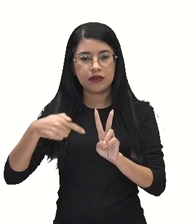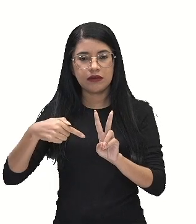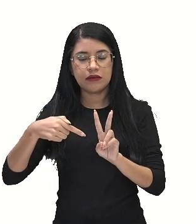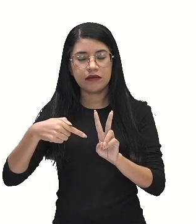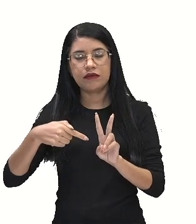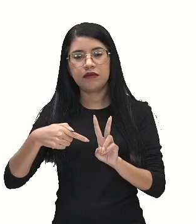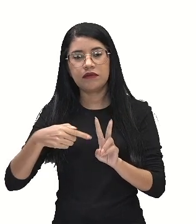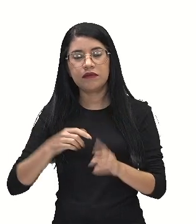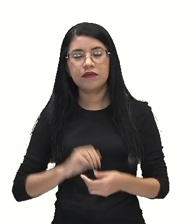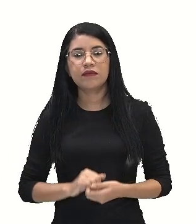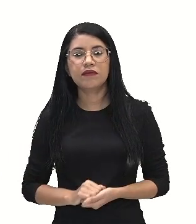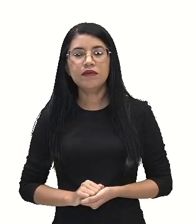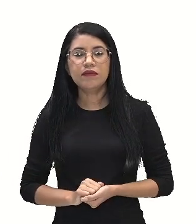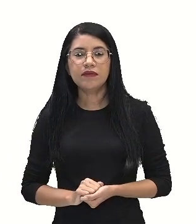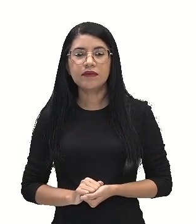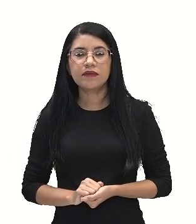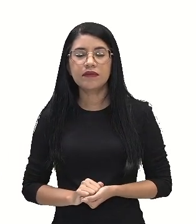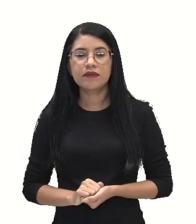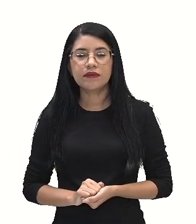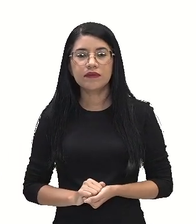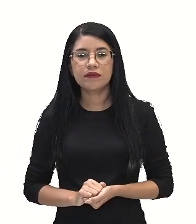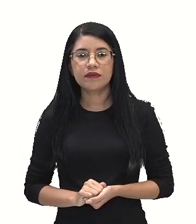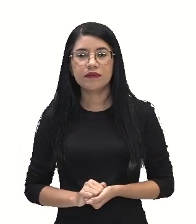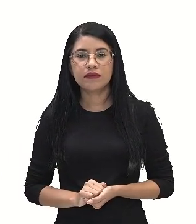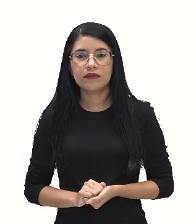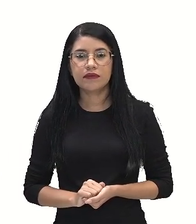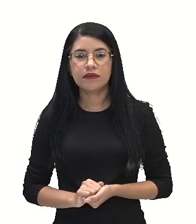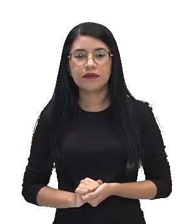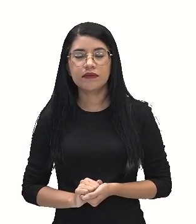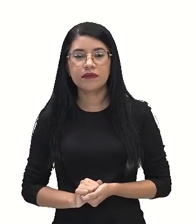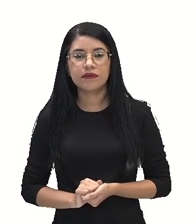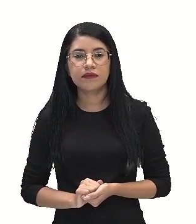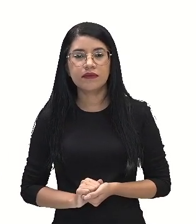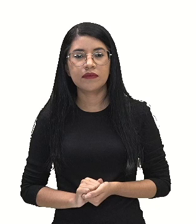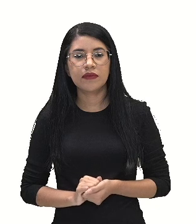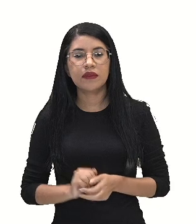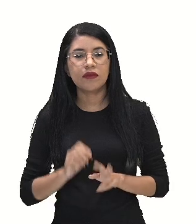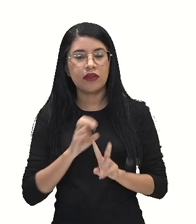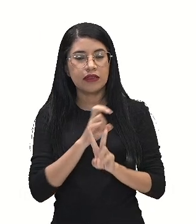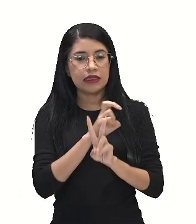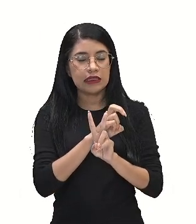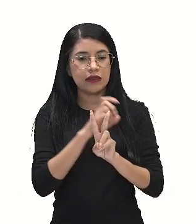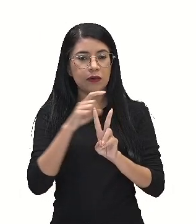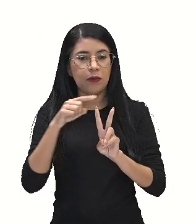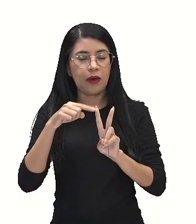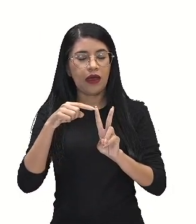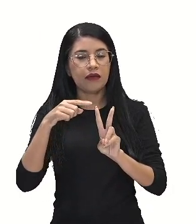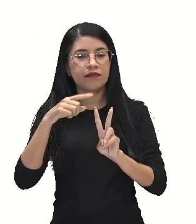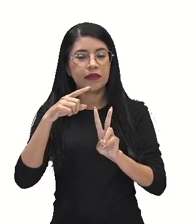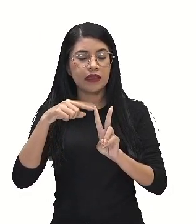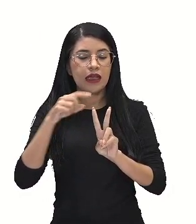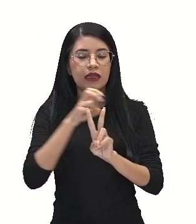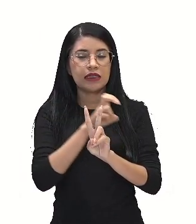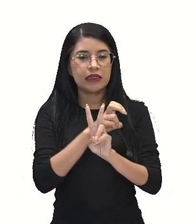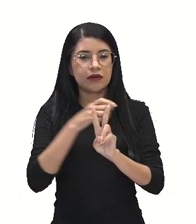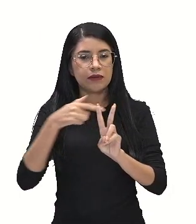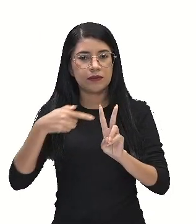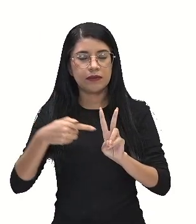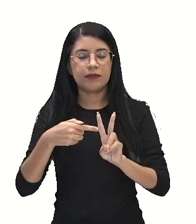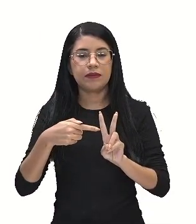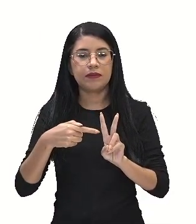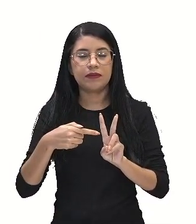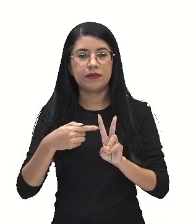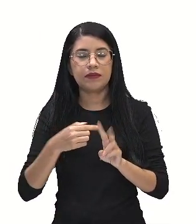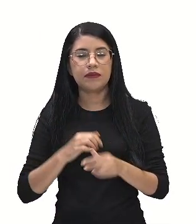raiz de 7. Beleza? 5 raiz de 7. Vamos voltar agora lá no